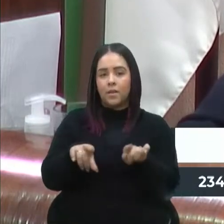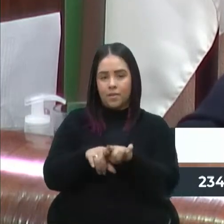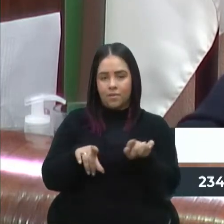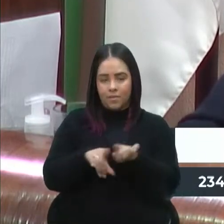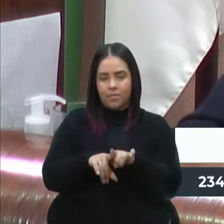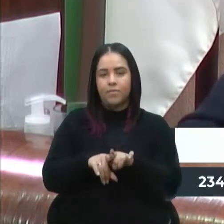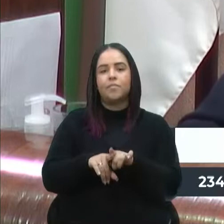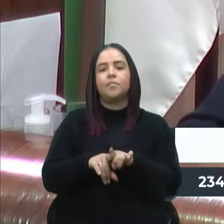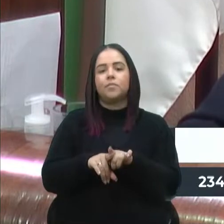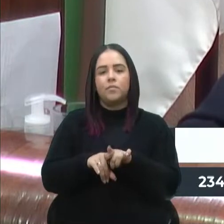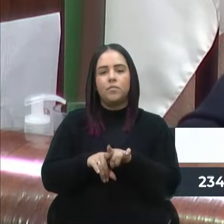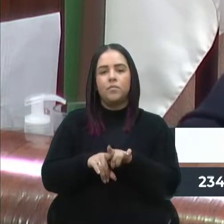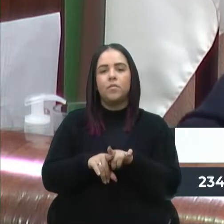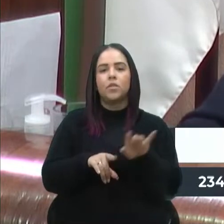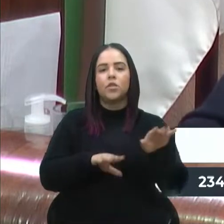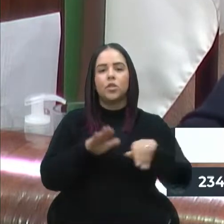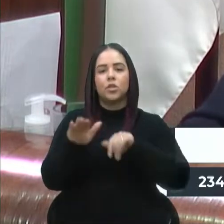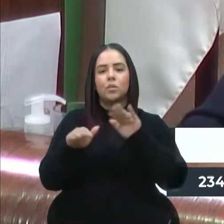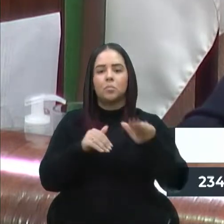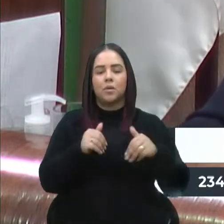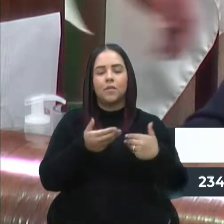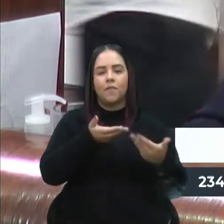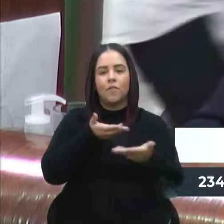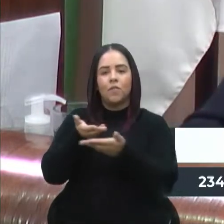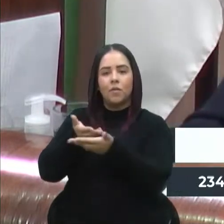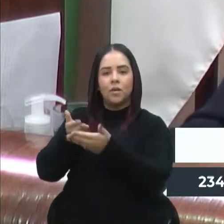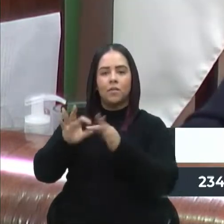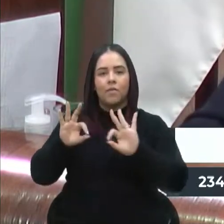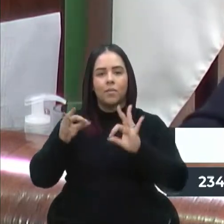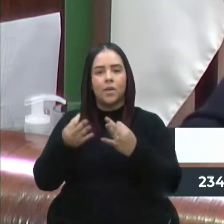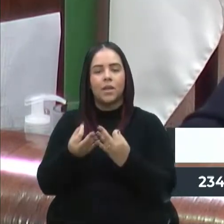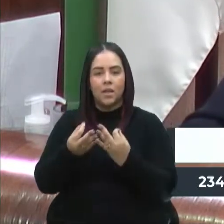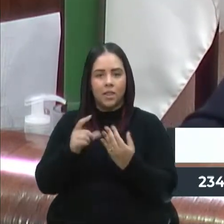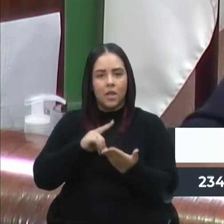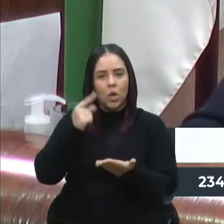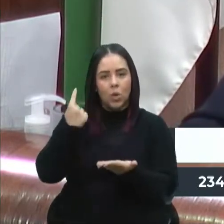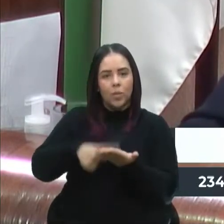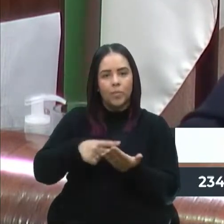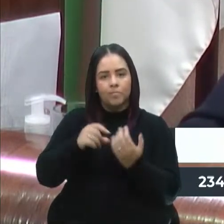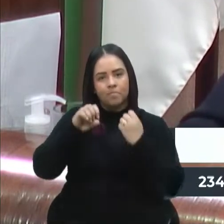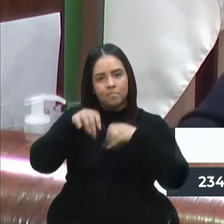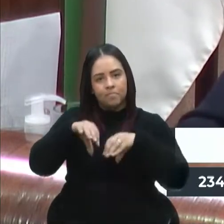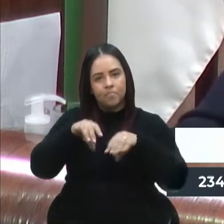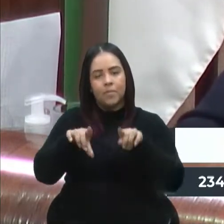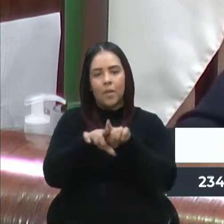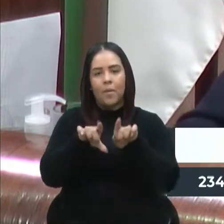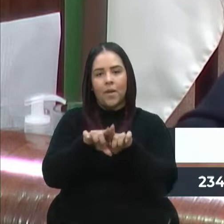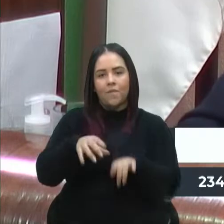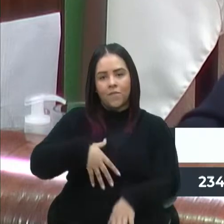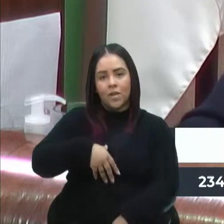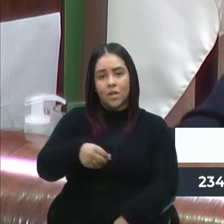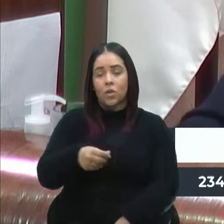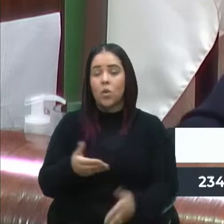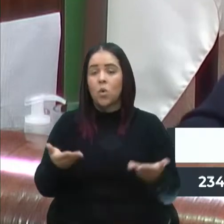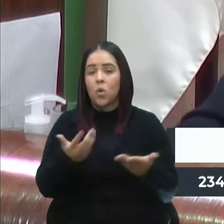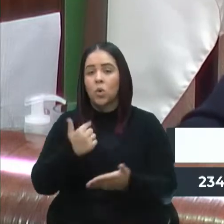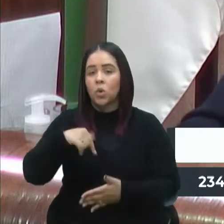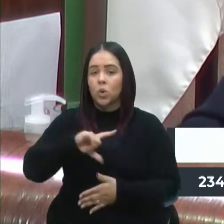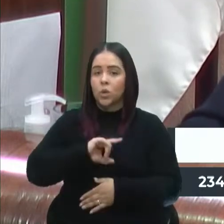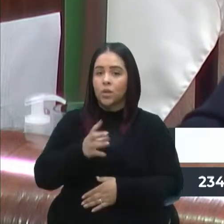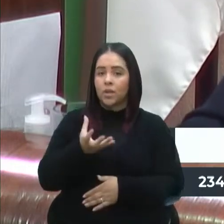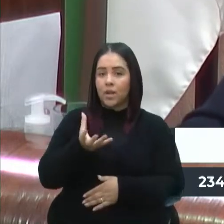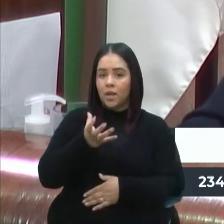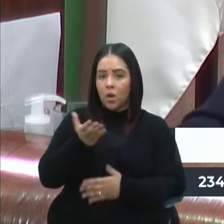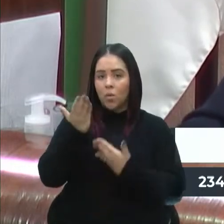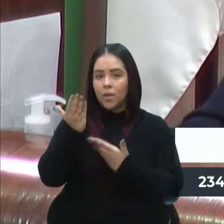envolvimento da família assumindo compromisso com a educação de seus filhos É nesse sentido que Hoje queremos homenagear a Escola